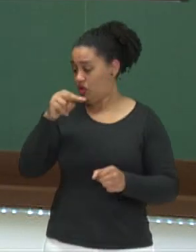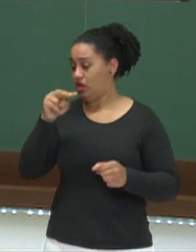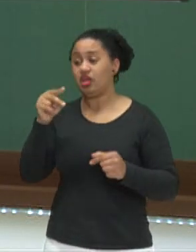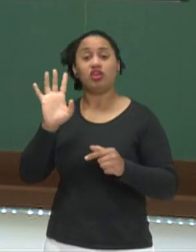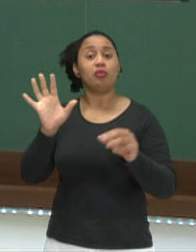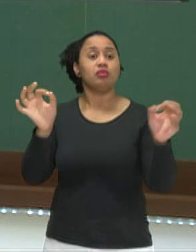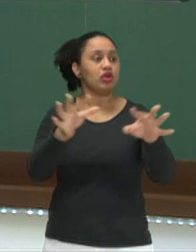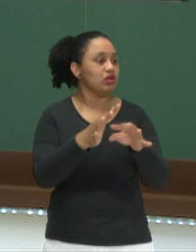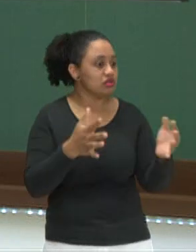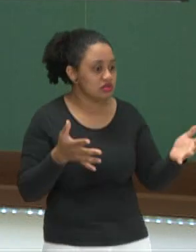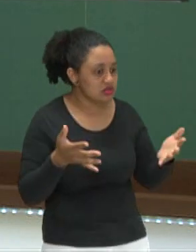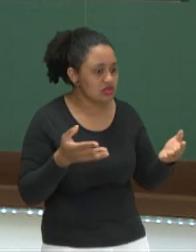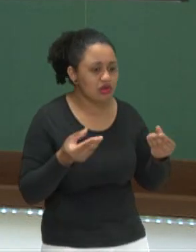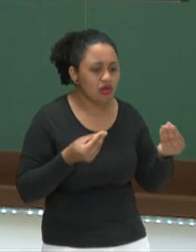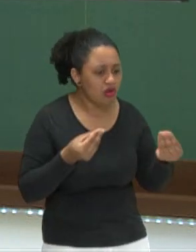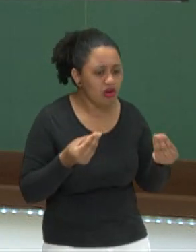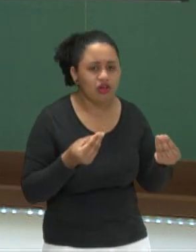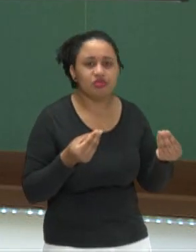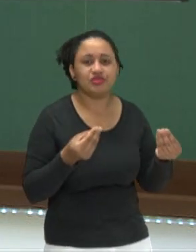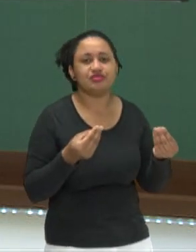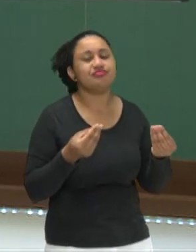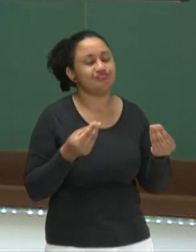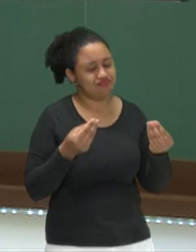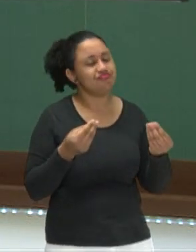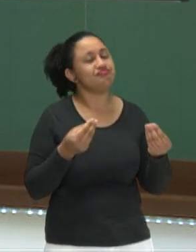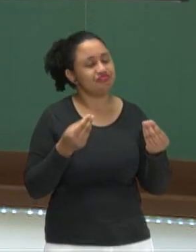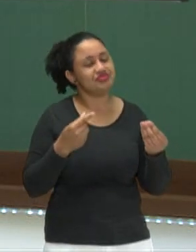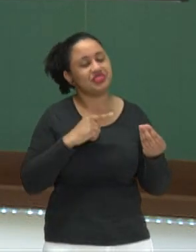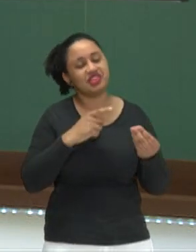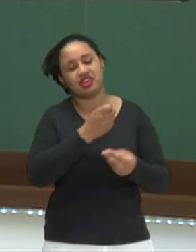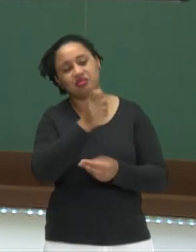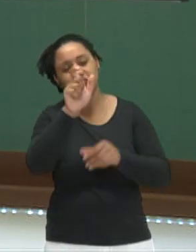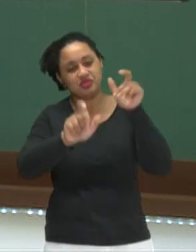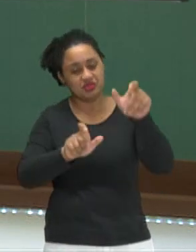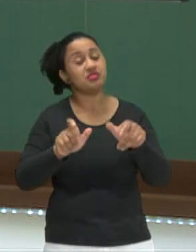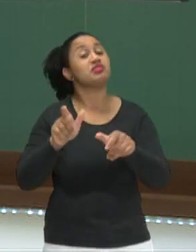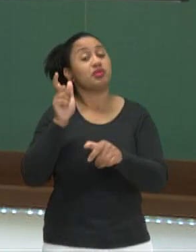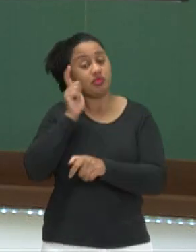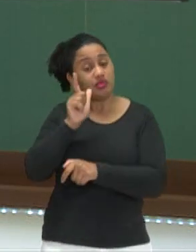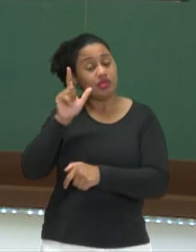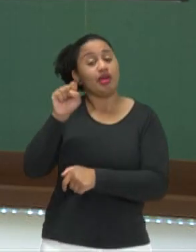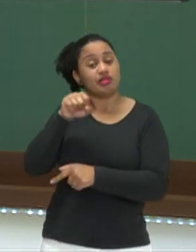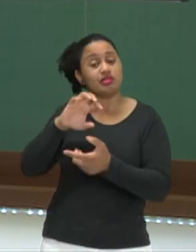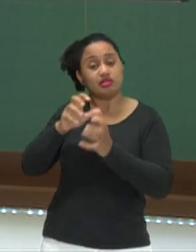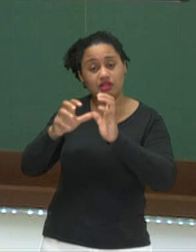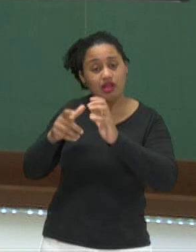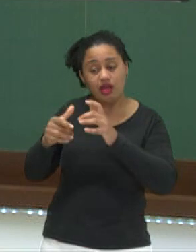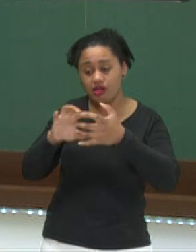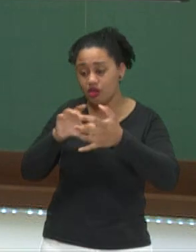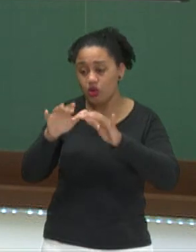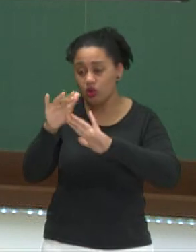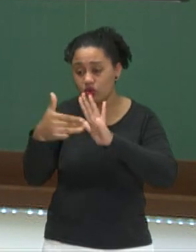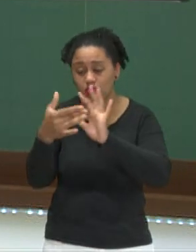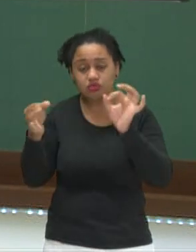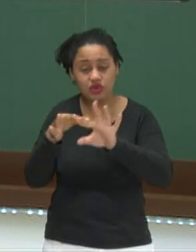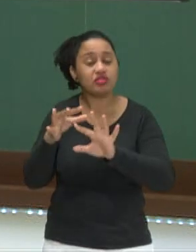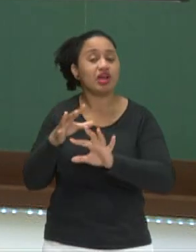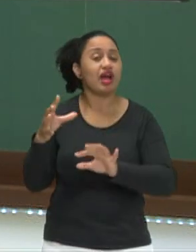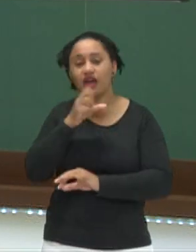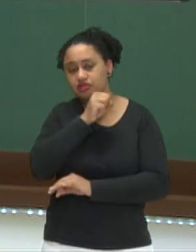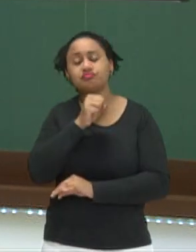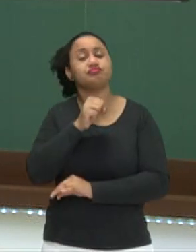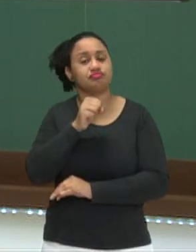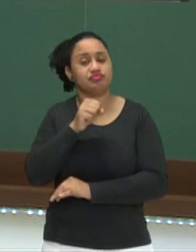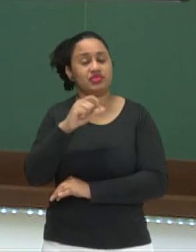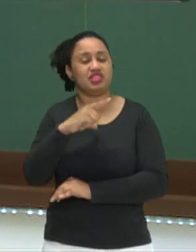o formato que está ali, quanto mais resolver ele tão rapidamente, esses cubos mágicos, e que são bastante interessantes, porque na